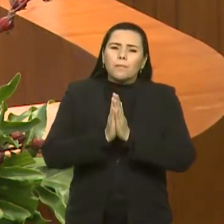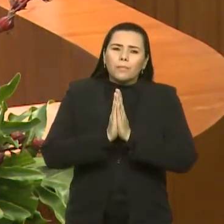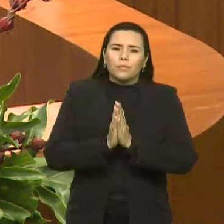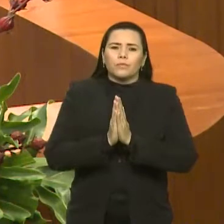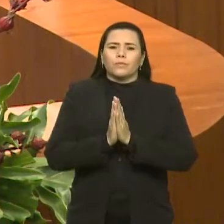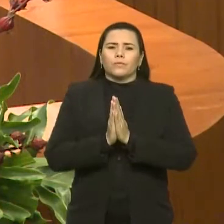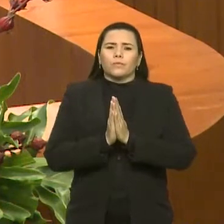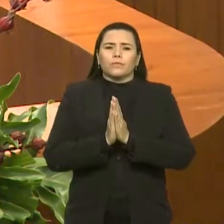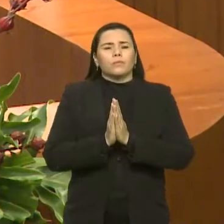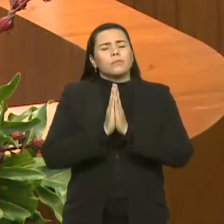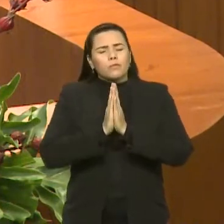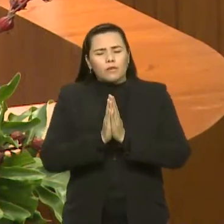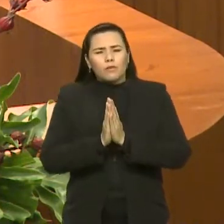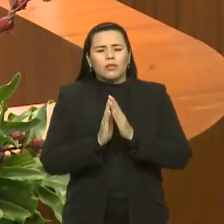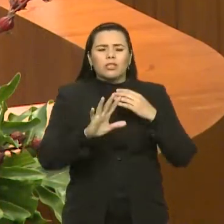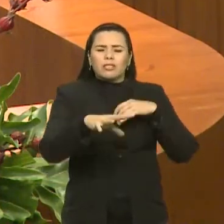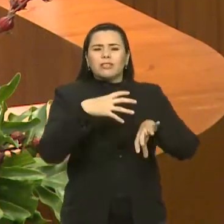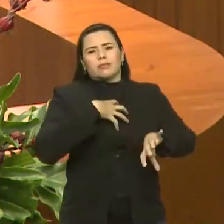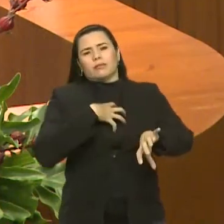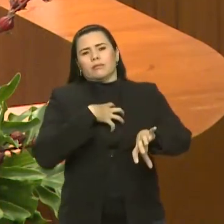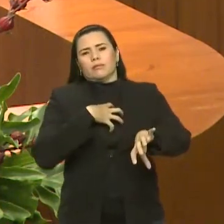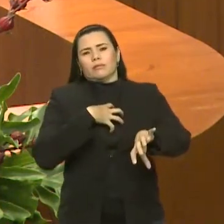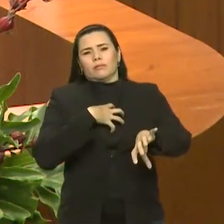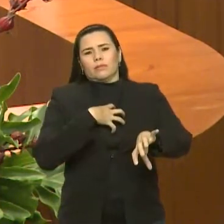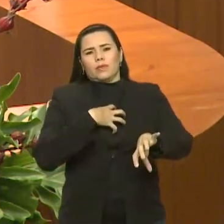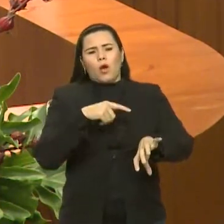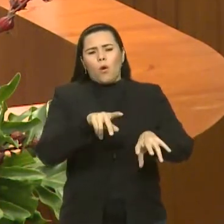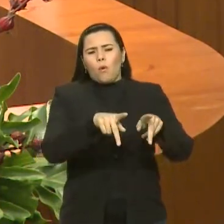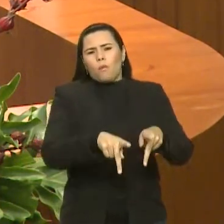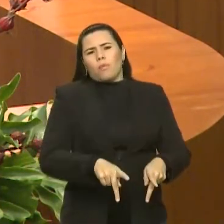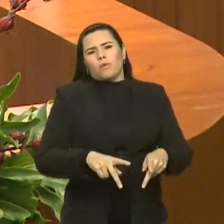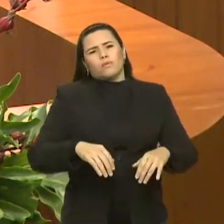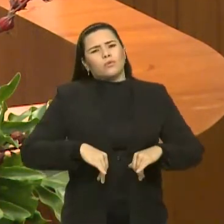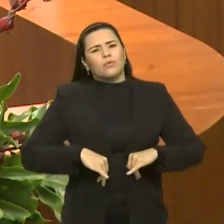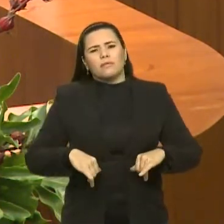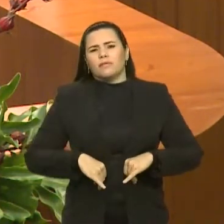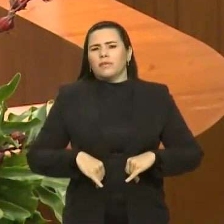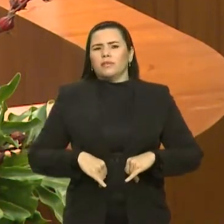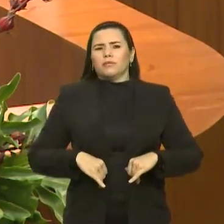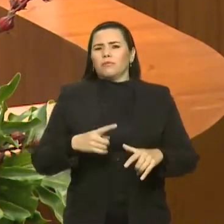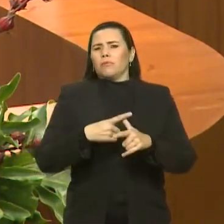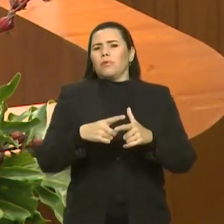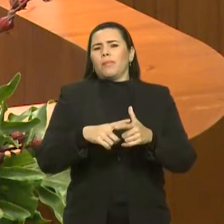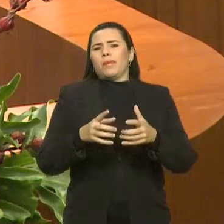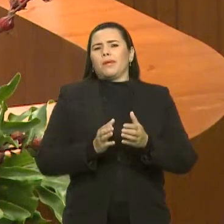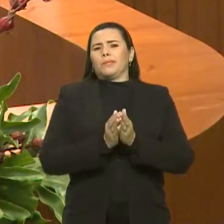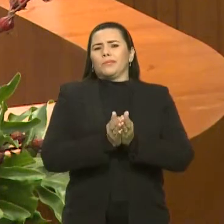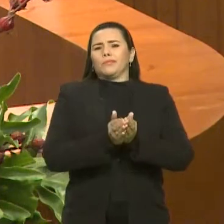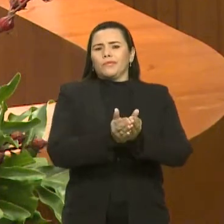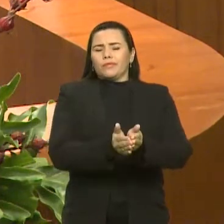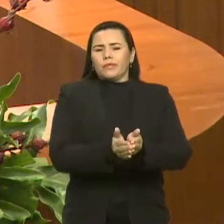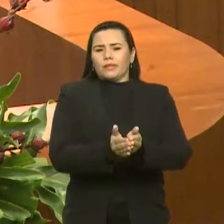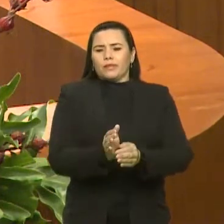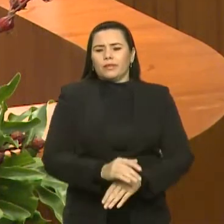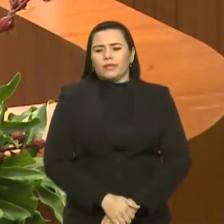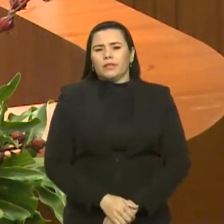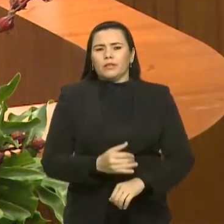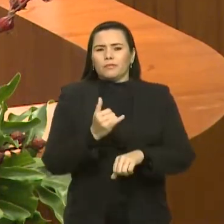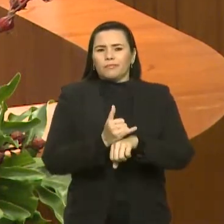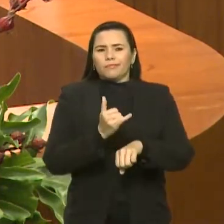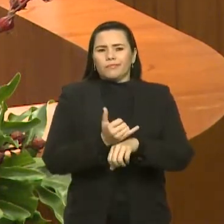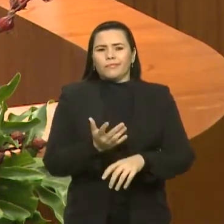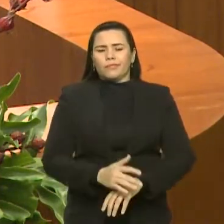se sensibilizem, tenham empatia. Vamos assinar a CPI do ferre. Precisa